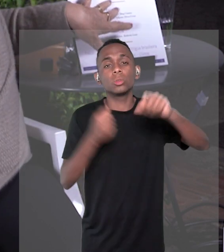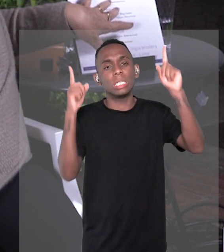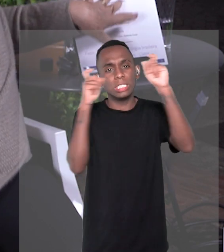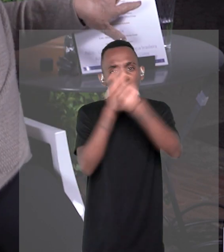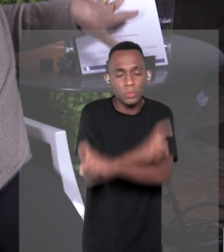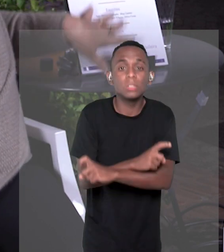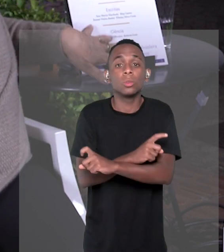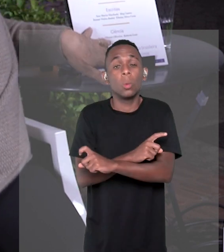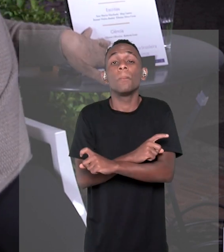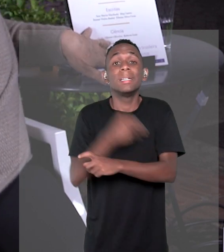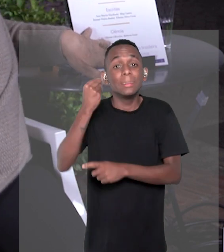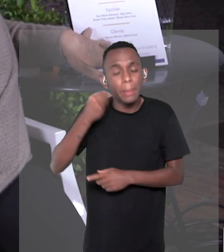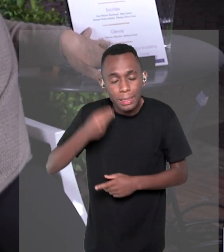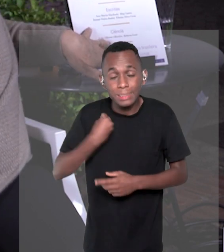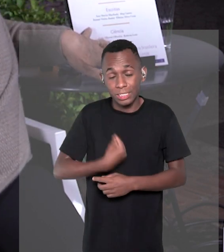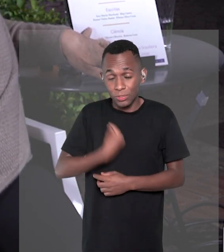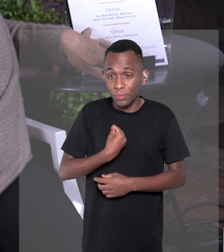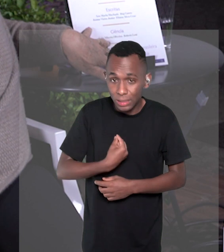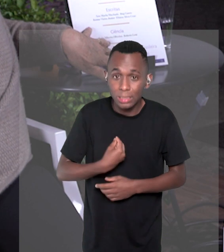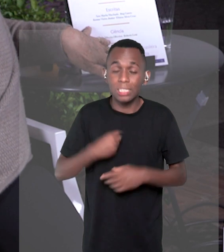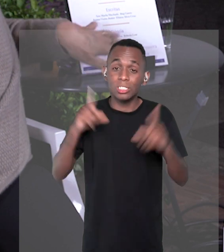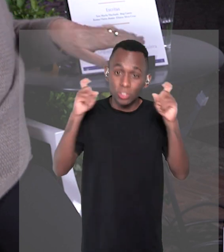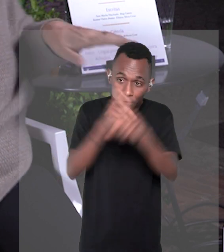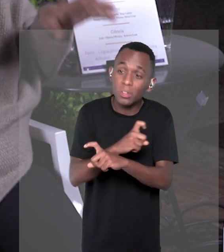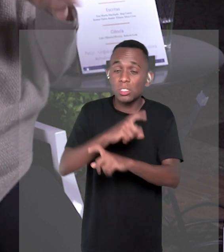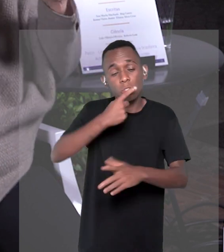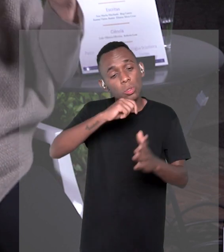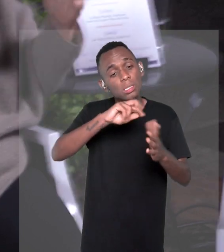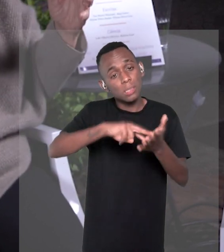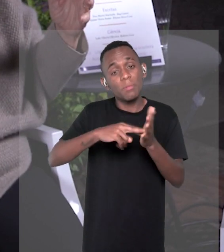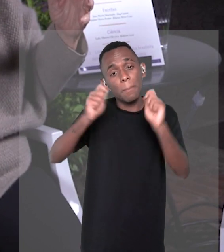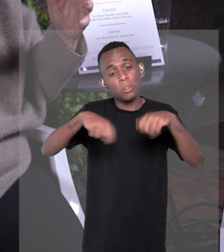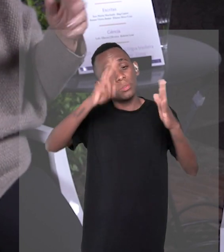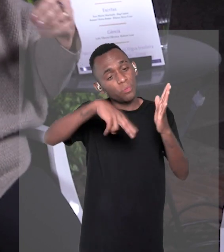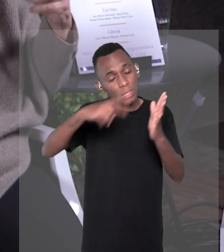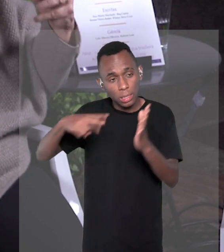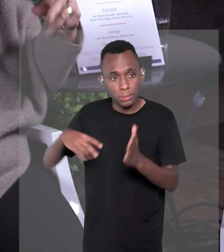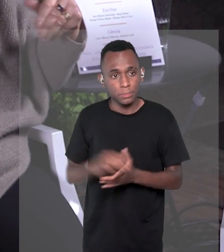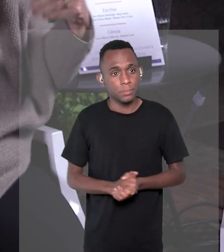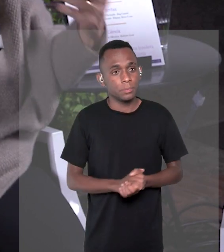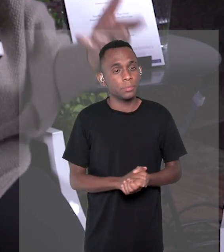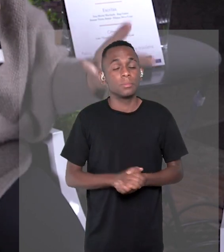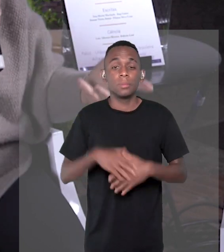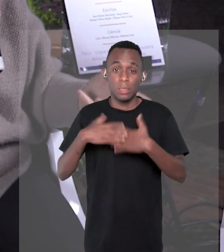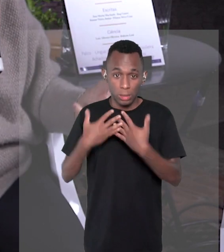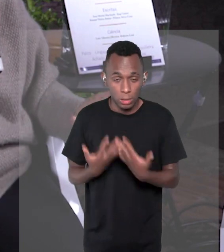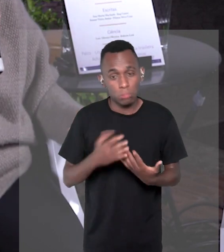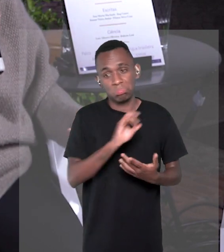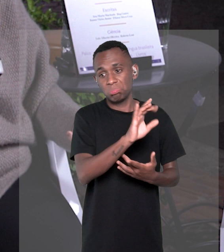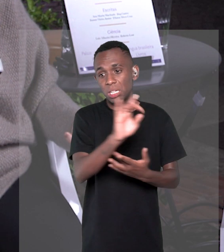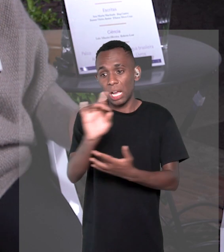tem uma gama de opiniões. Não é uma opinião fechada, não é uma revista